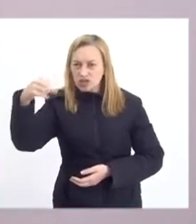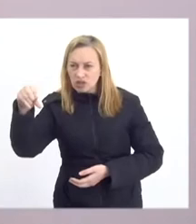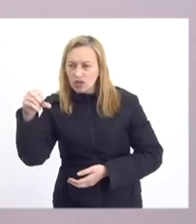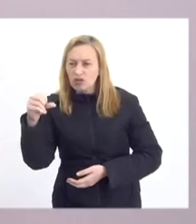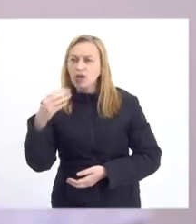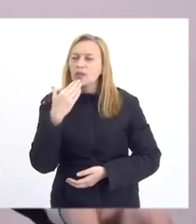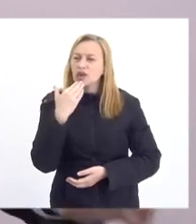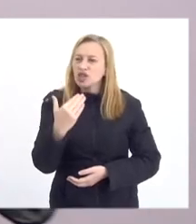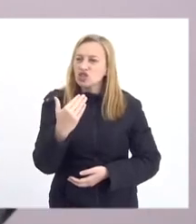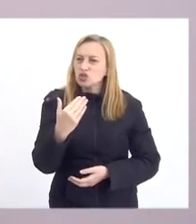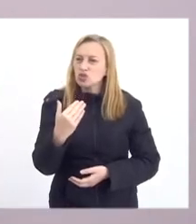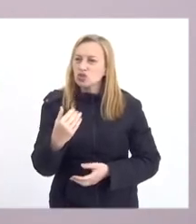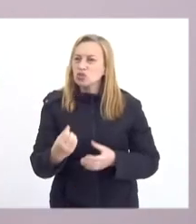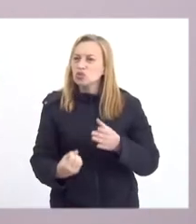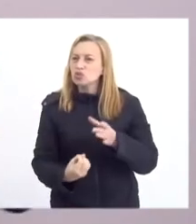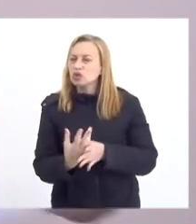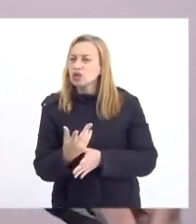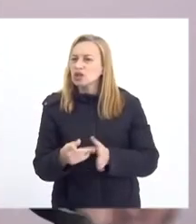pedido do